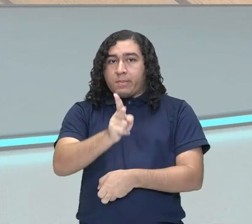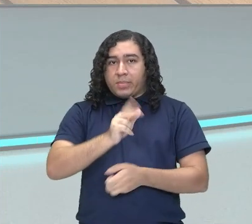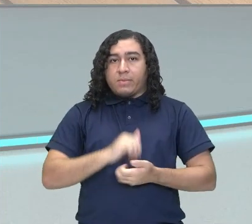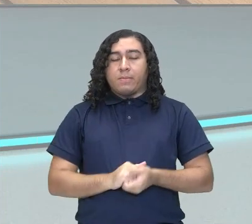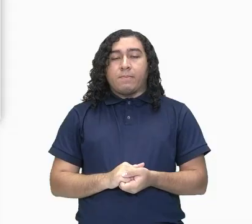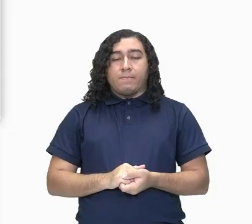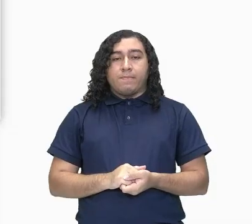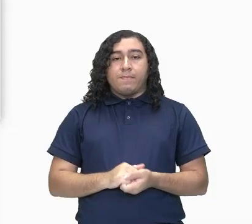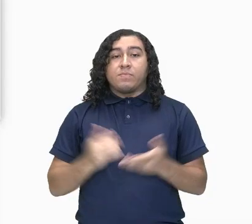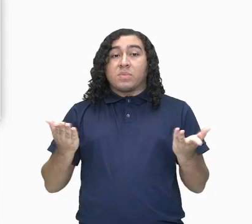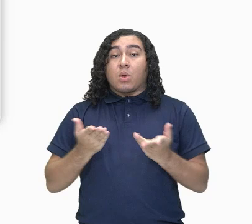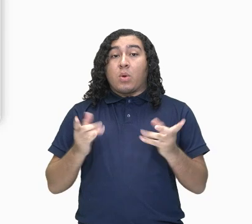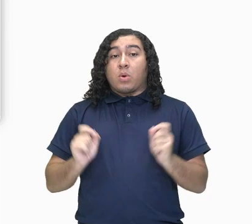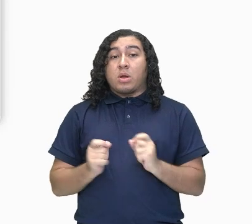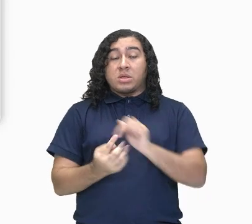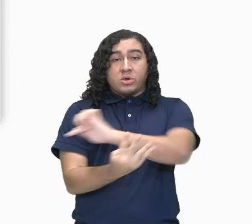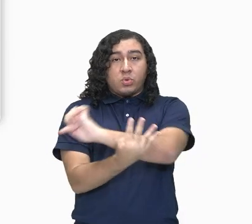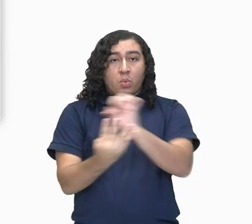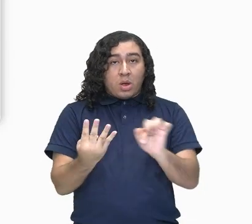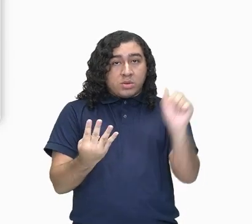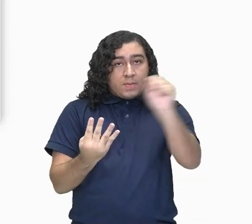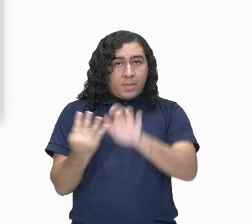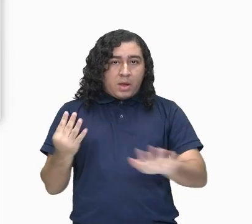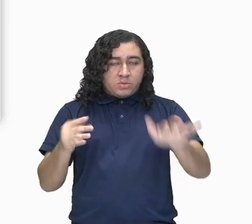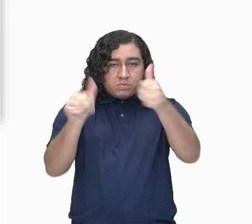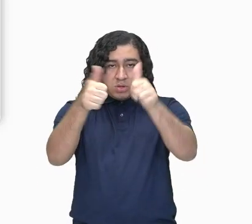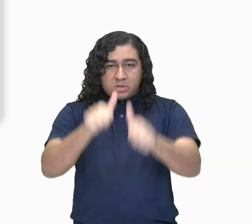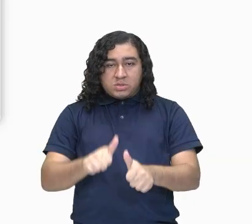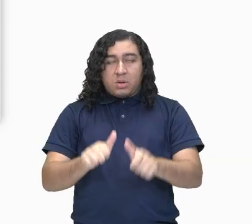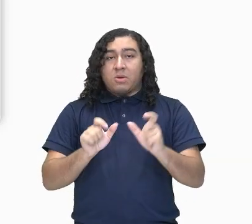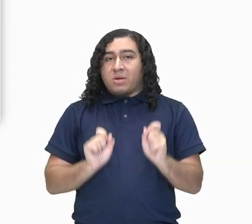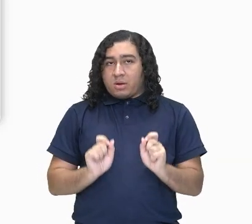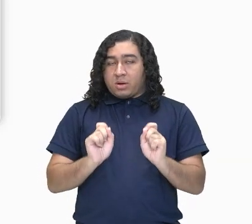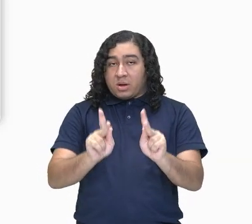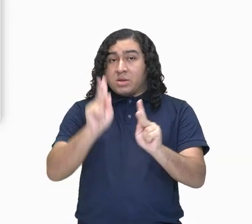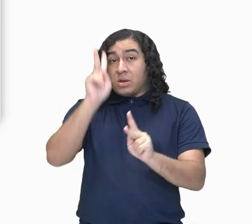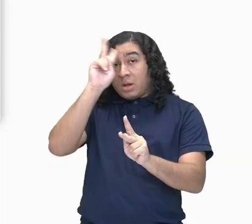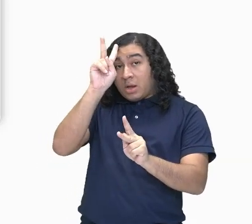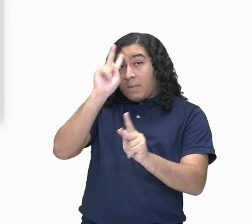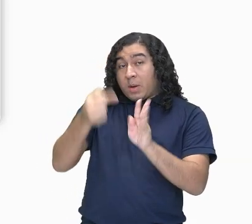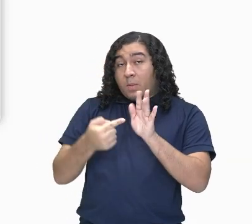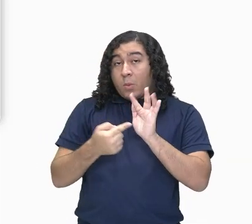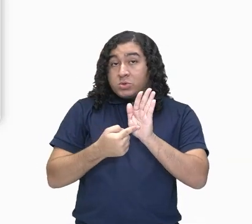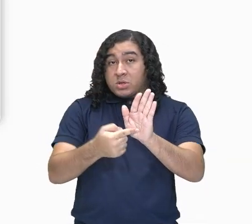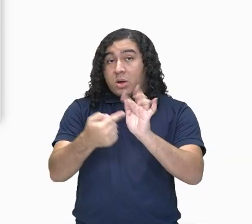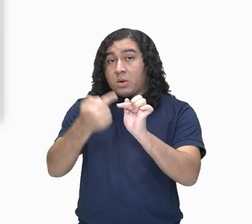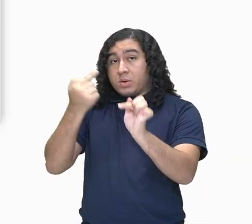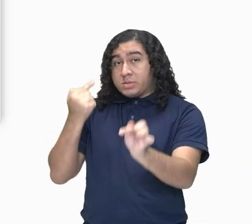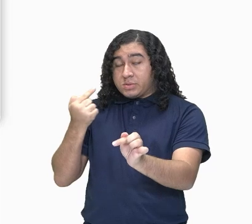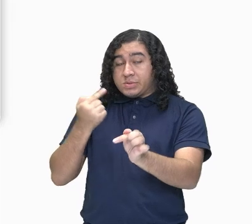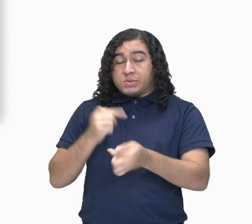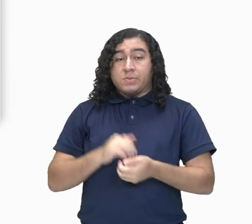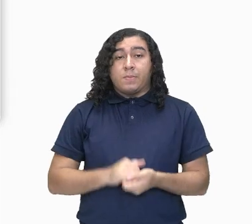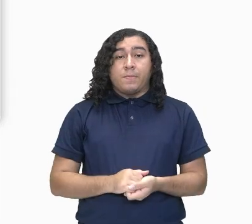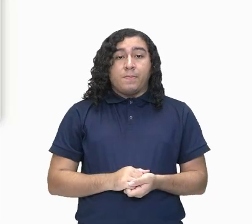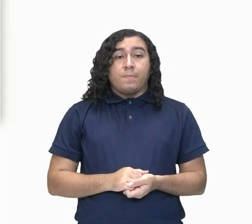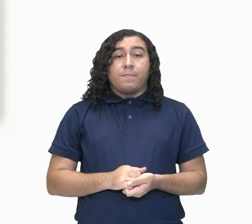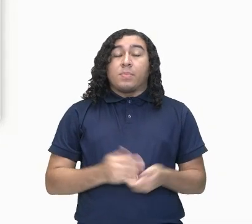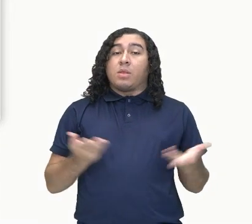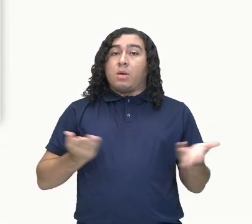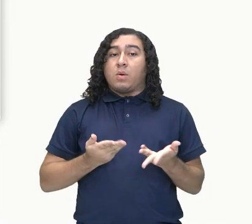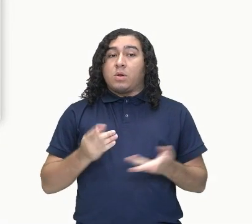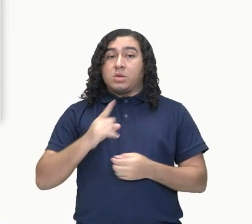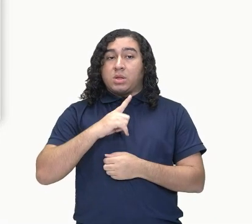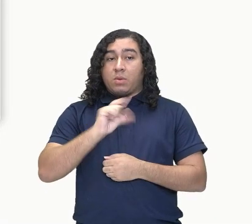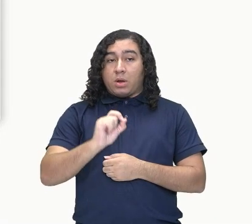olhar as nossas 4 imagens agora, que eu tinha mostrado para vocês anteriormente, né? Nós temos aí